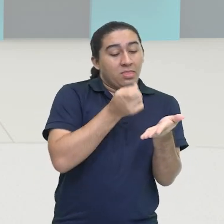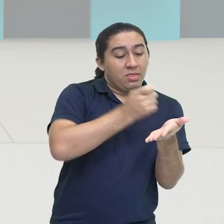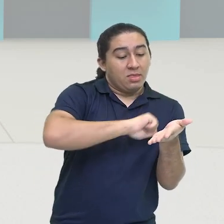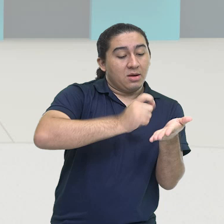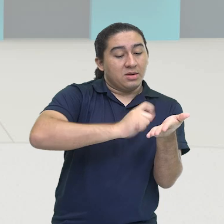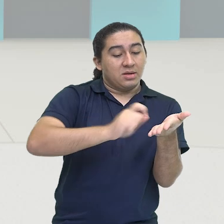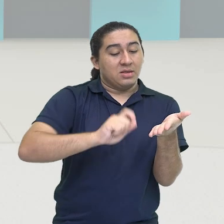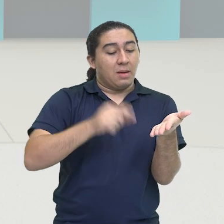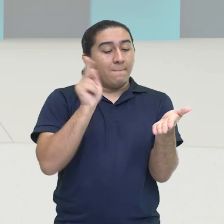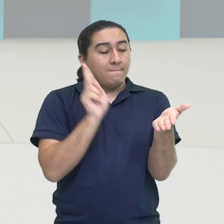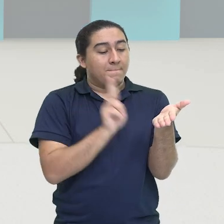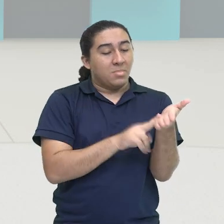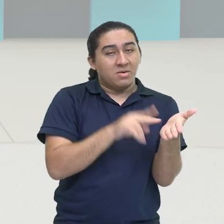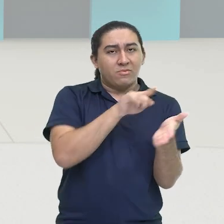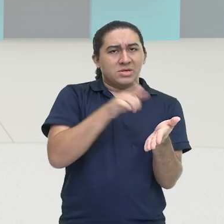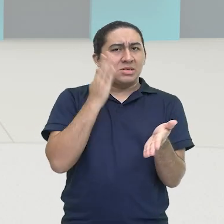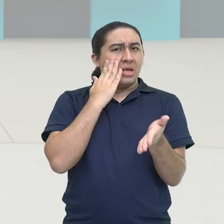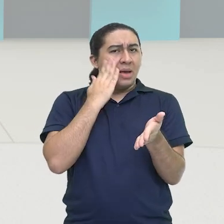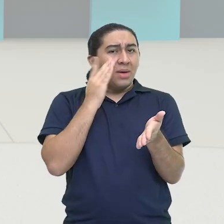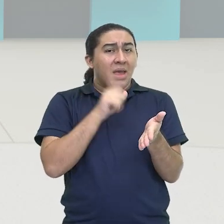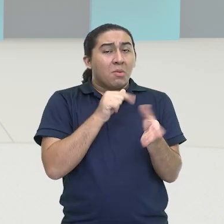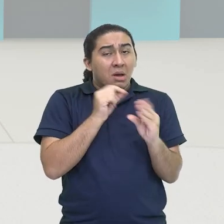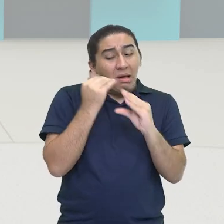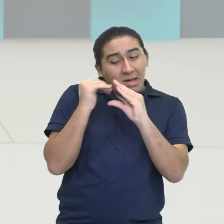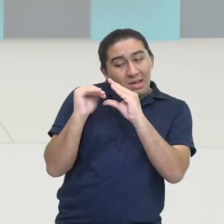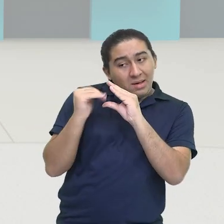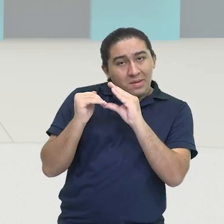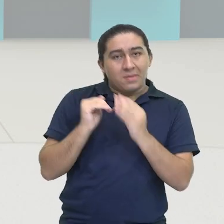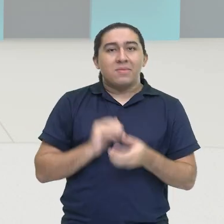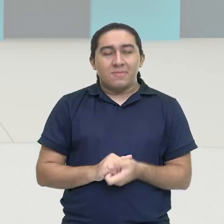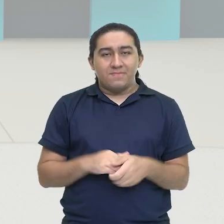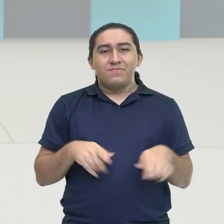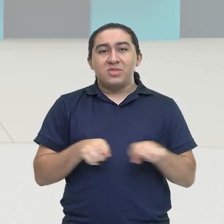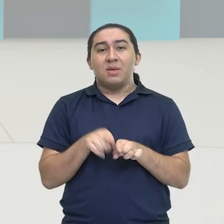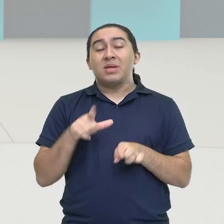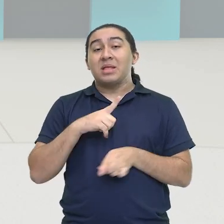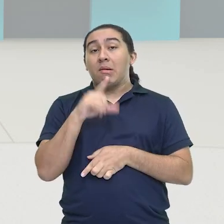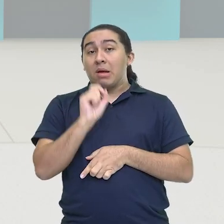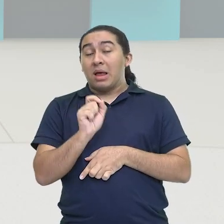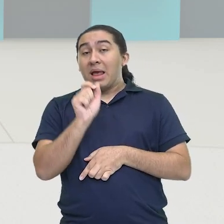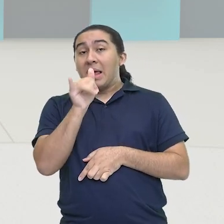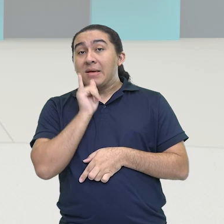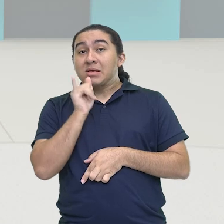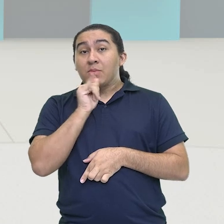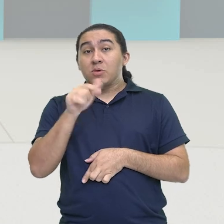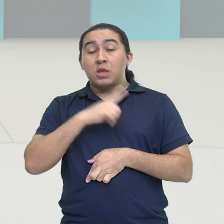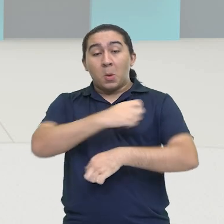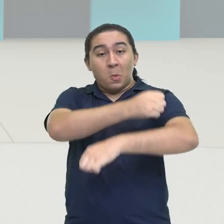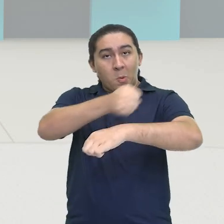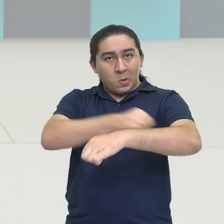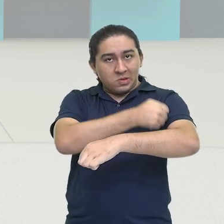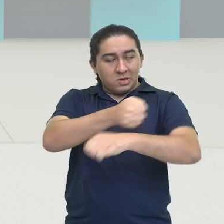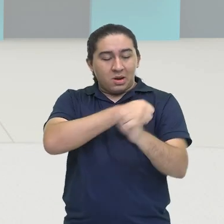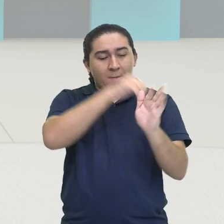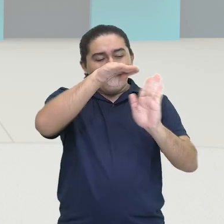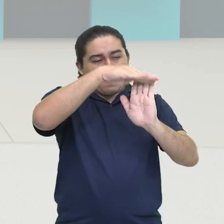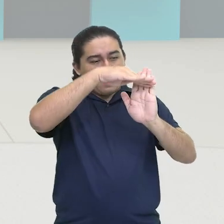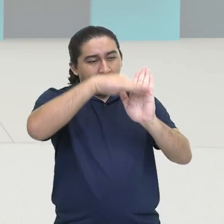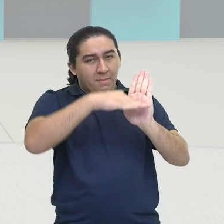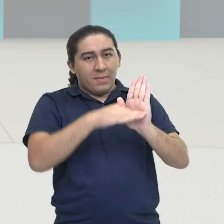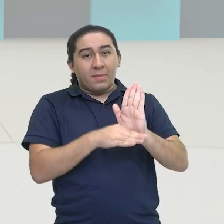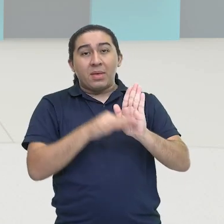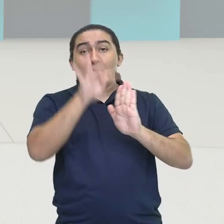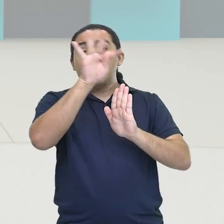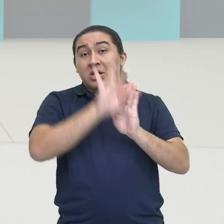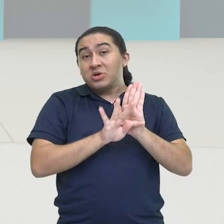você já reconhece que é um bilhete. Tem uma receita, você já vai reconhecer, por quê? Pelas